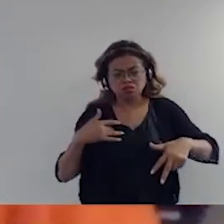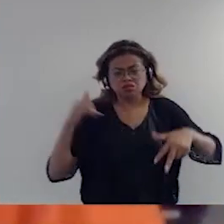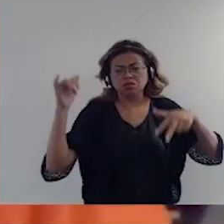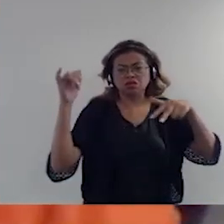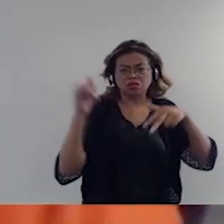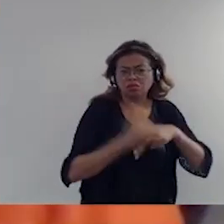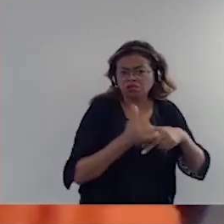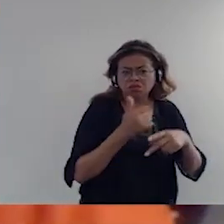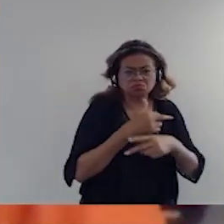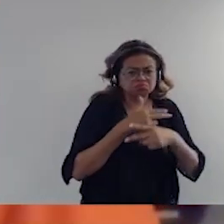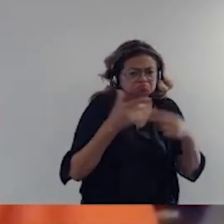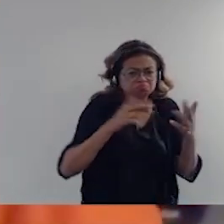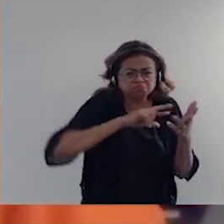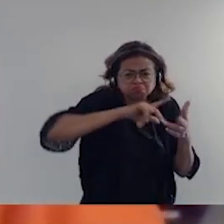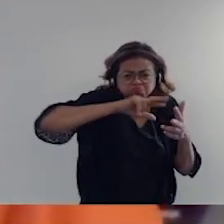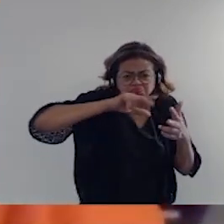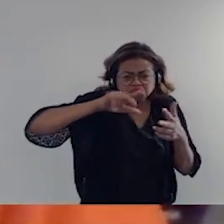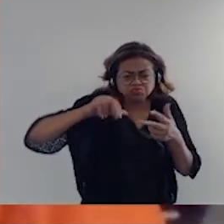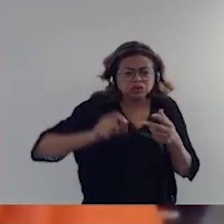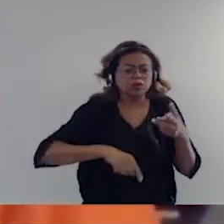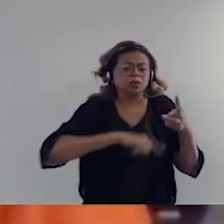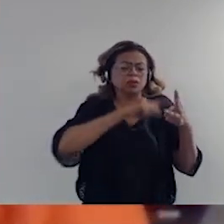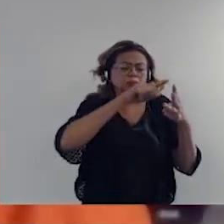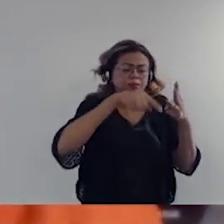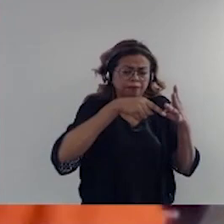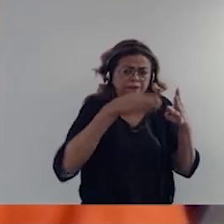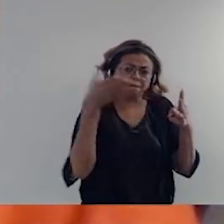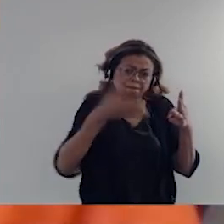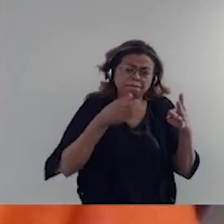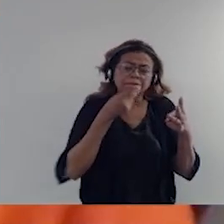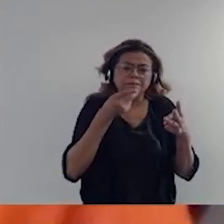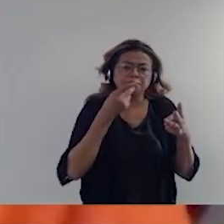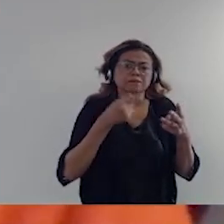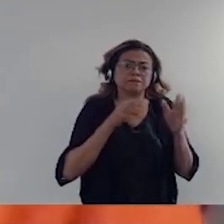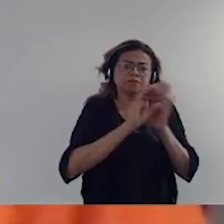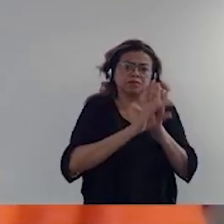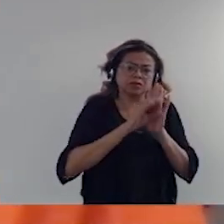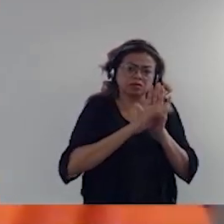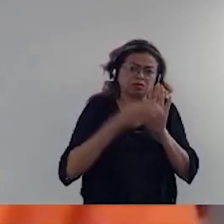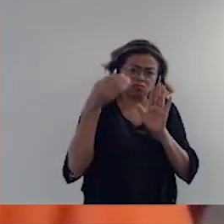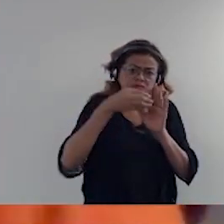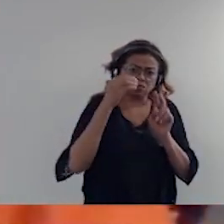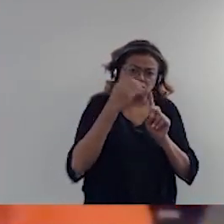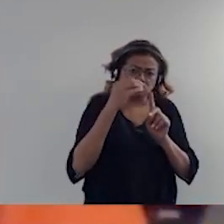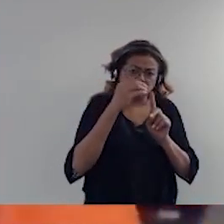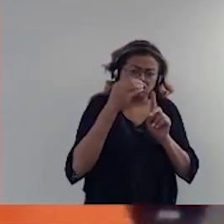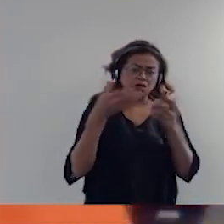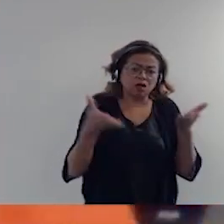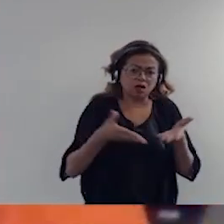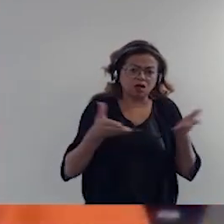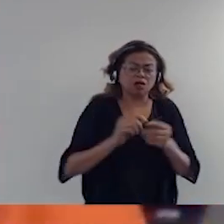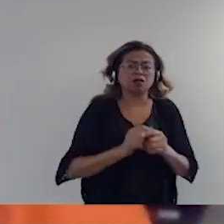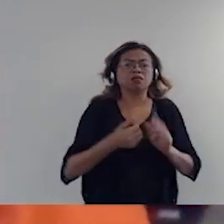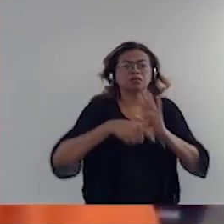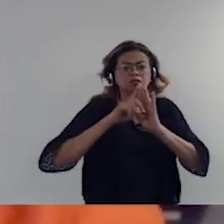agora. Então, esses 3 elementos eu queria destacar nesse conceito de vulnerabilidades, antes da gente ir falar de